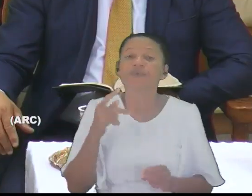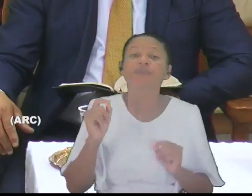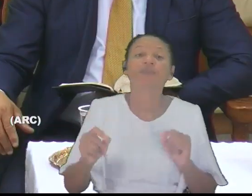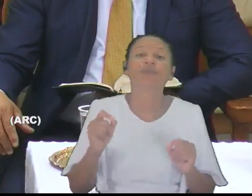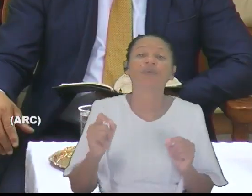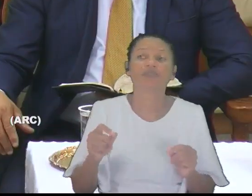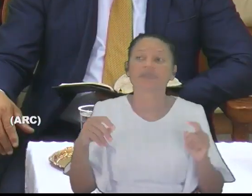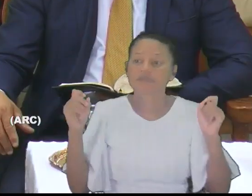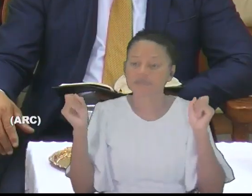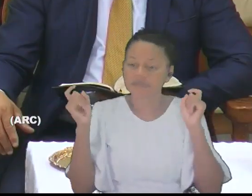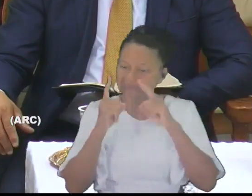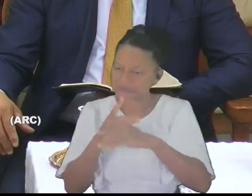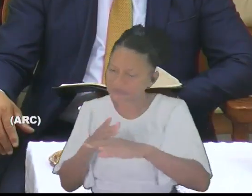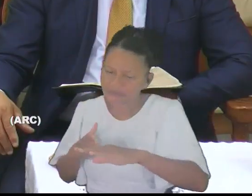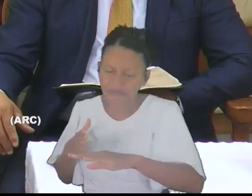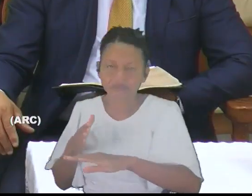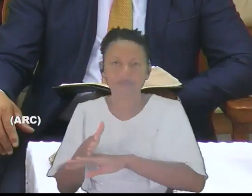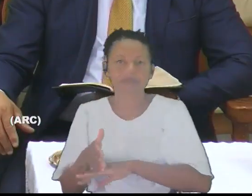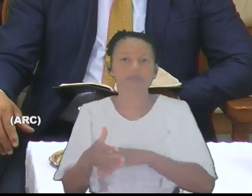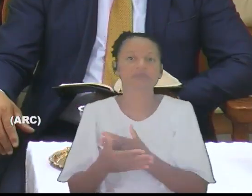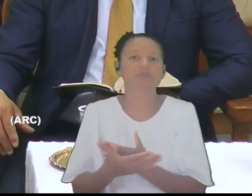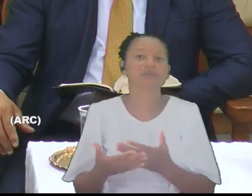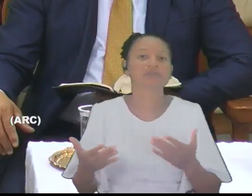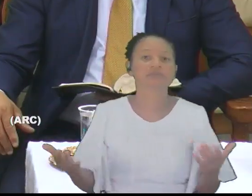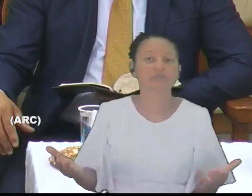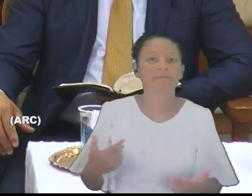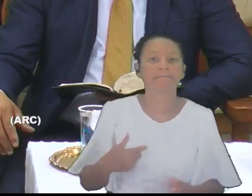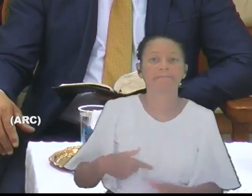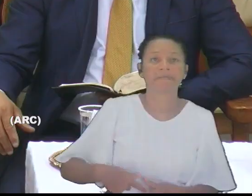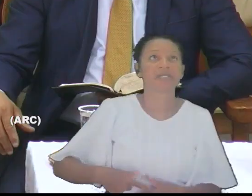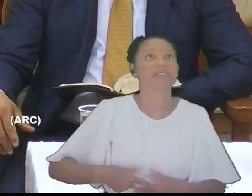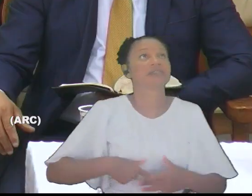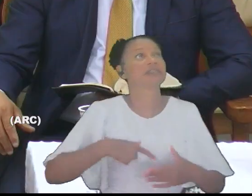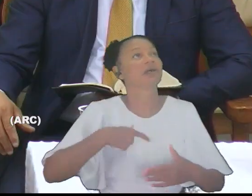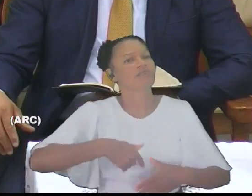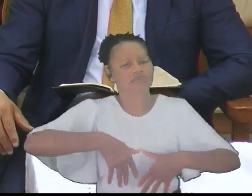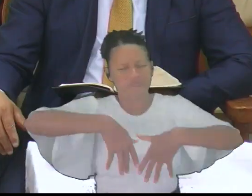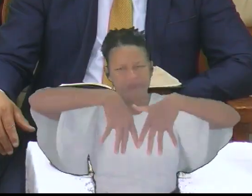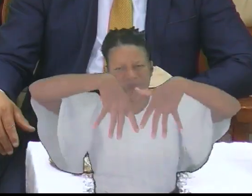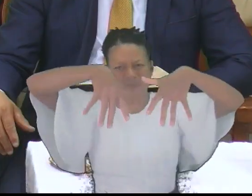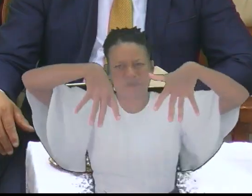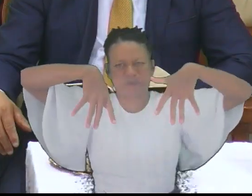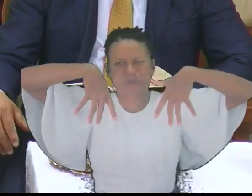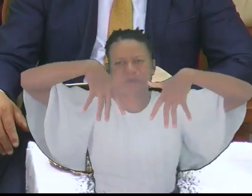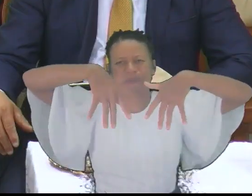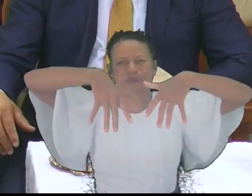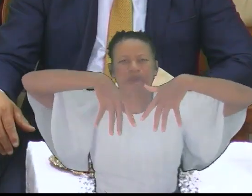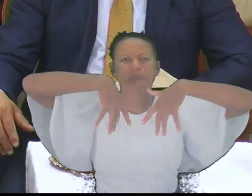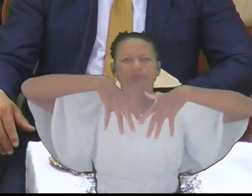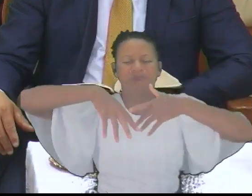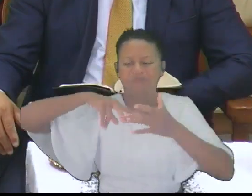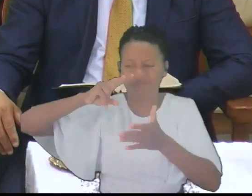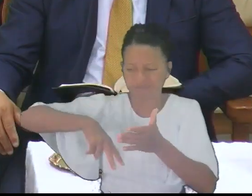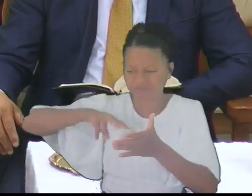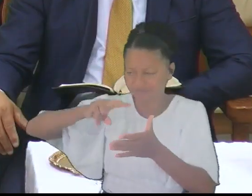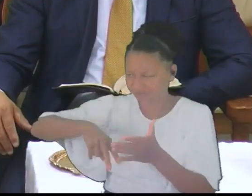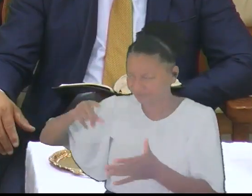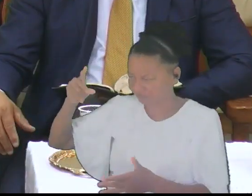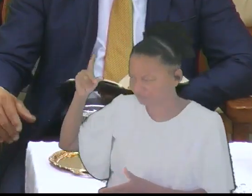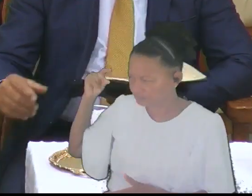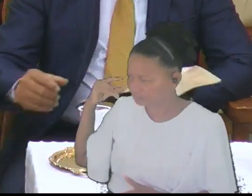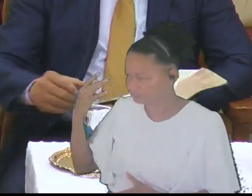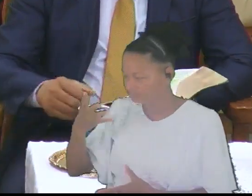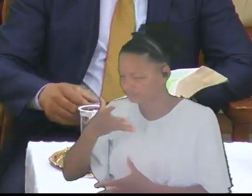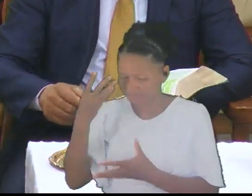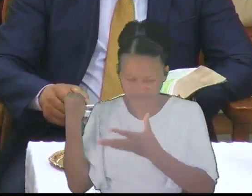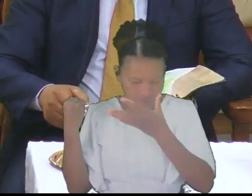era difícil de passar. Uma cortina, irmãos, imagina uma cortina, quanto pesava. Eu até li um tempo desse, mas esqueci, e